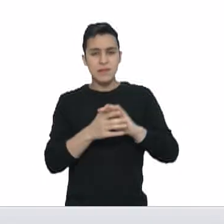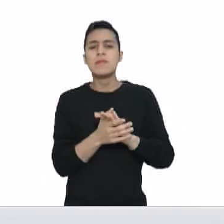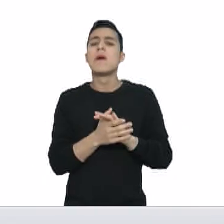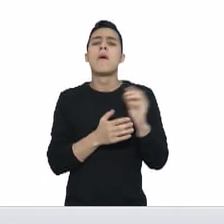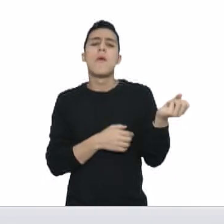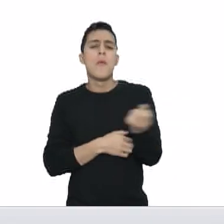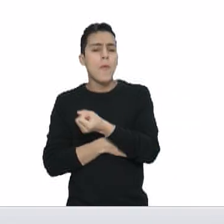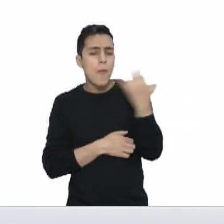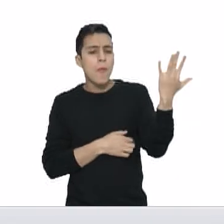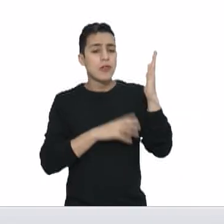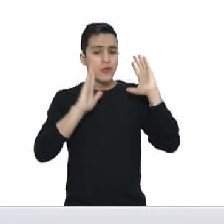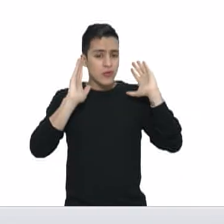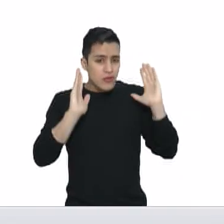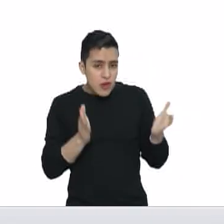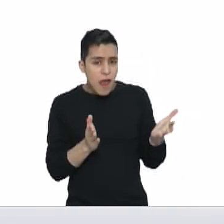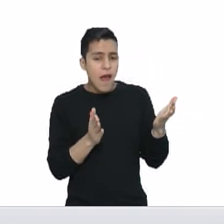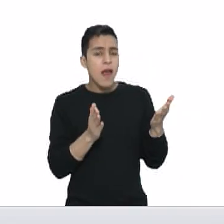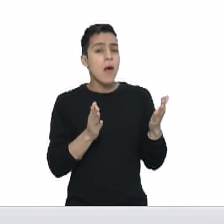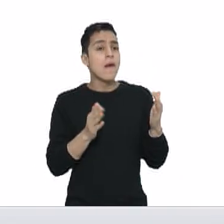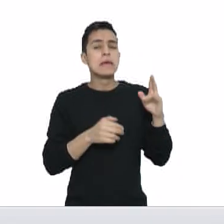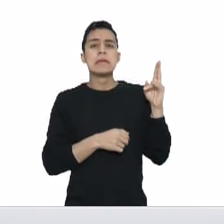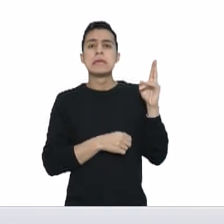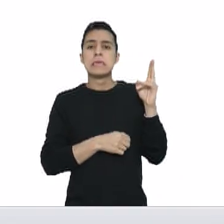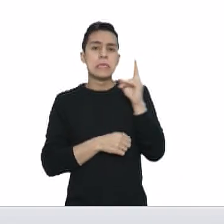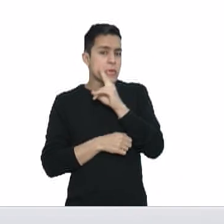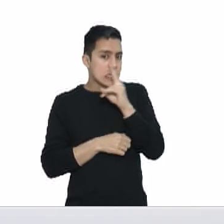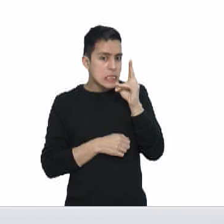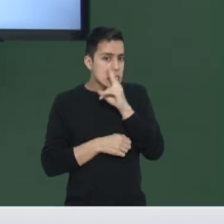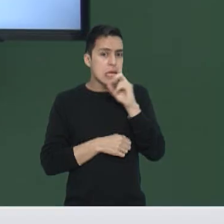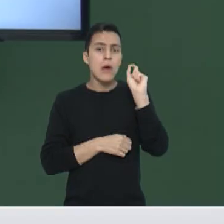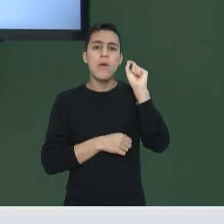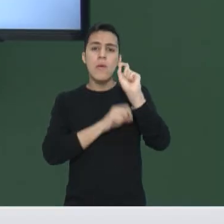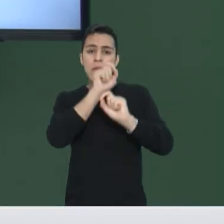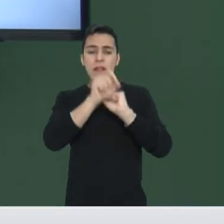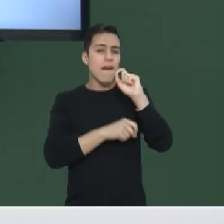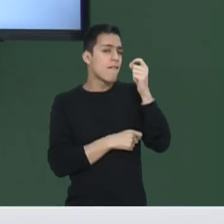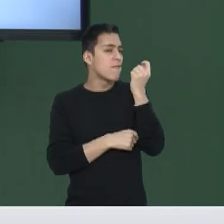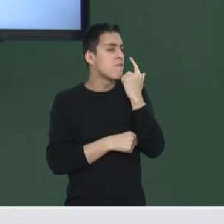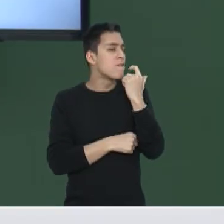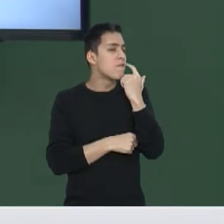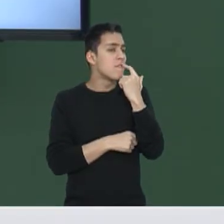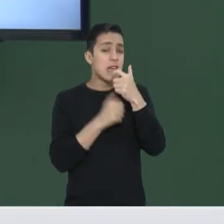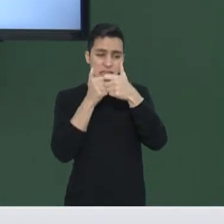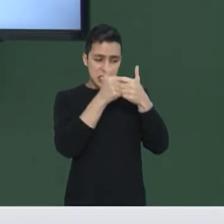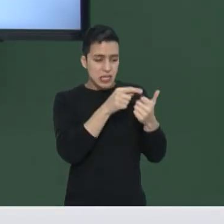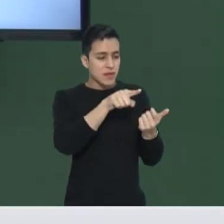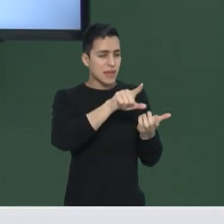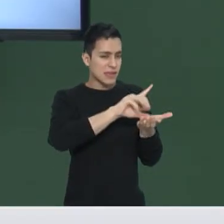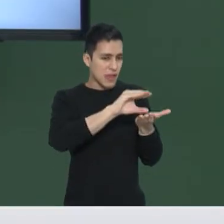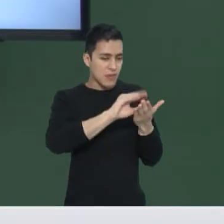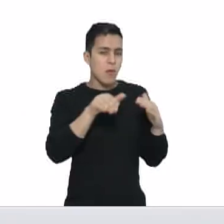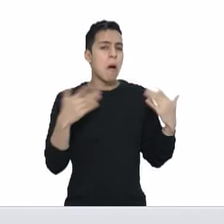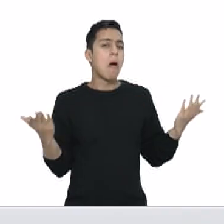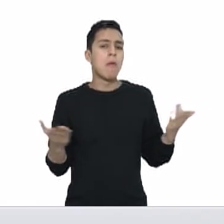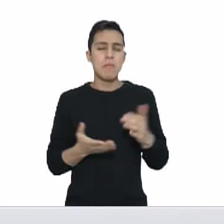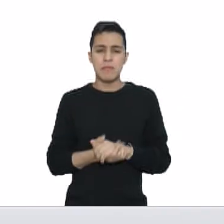estão em incidência na bandeira de emergência, ou seja, na bandeira vermelha, segundo esses dados?